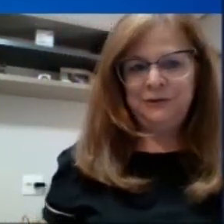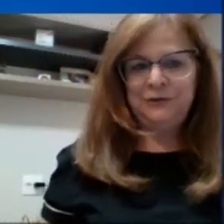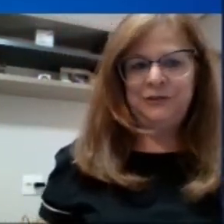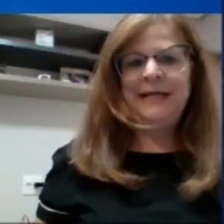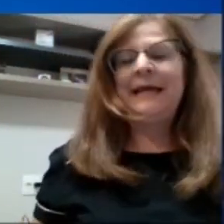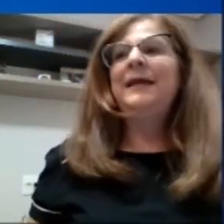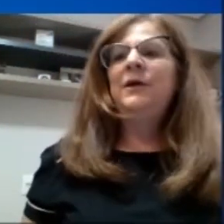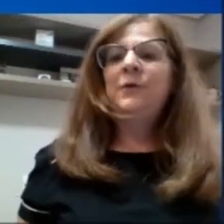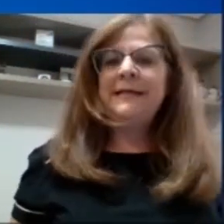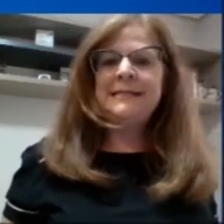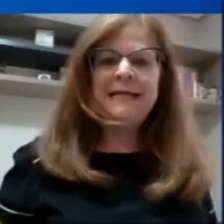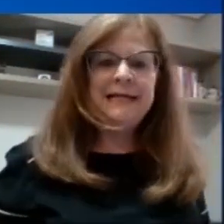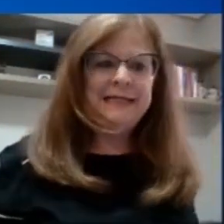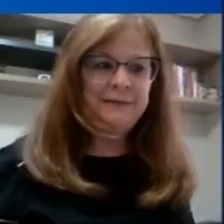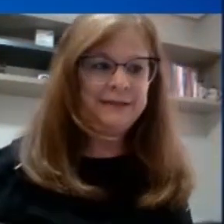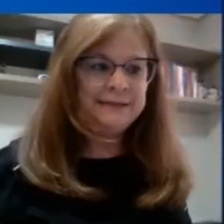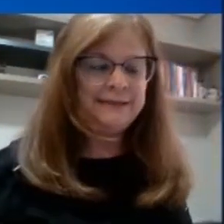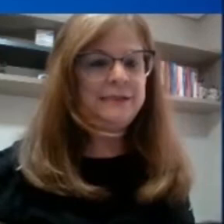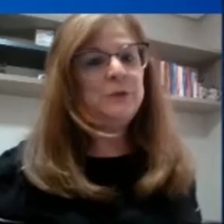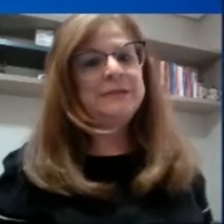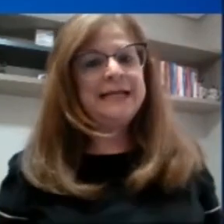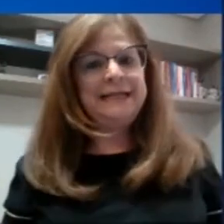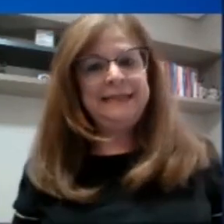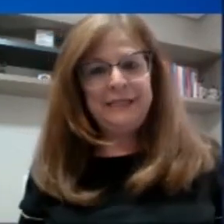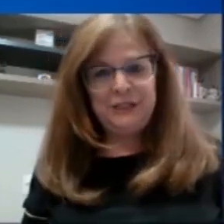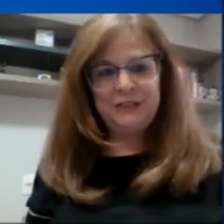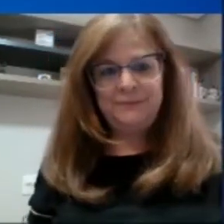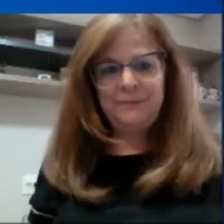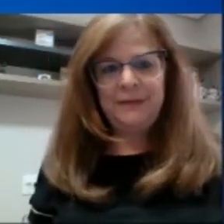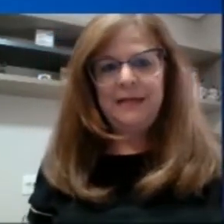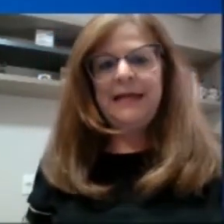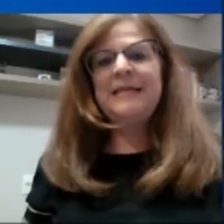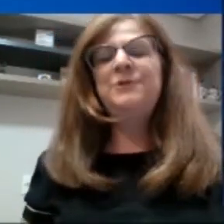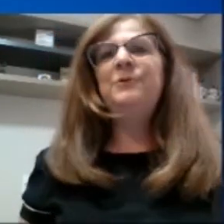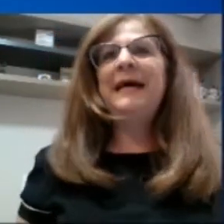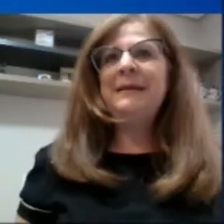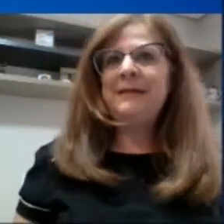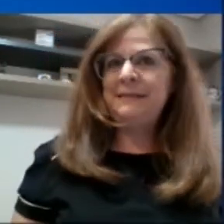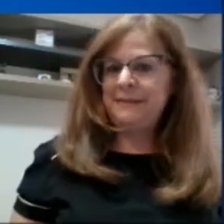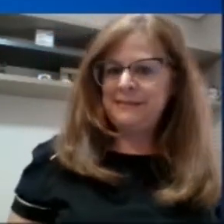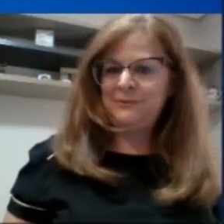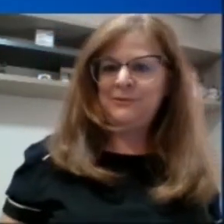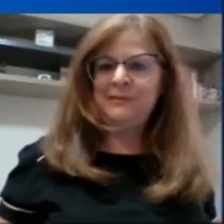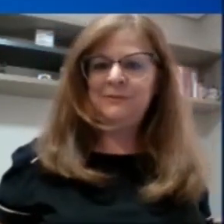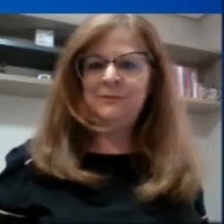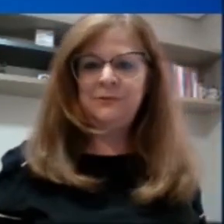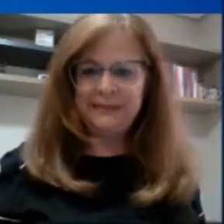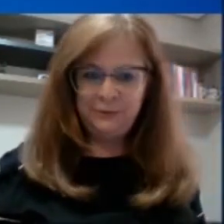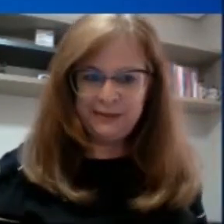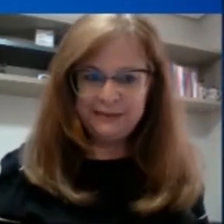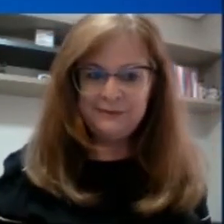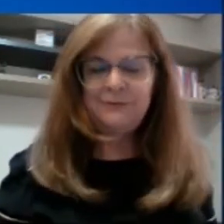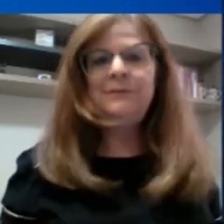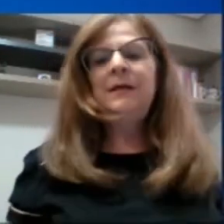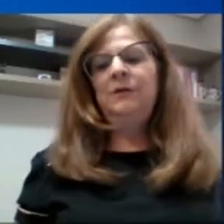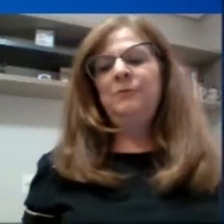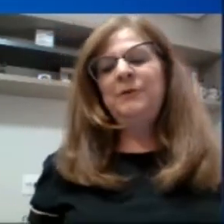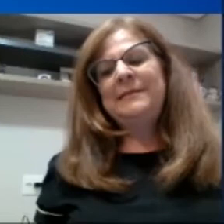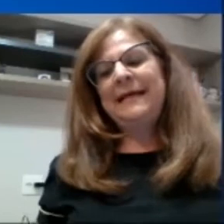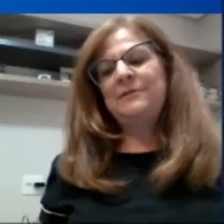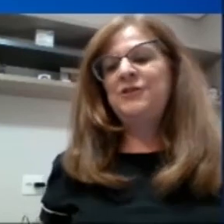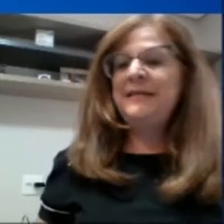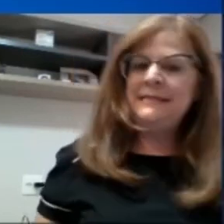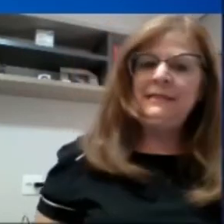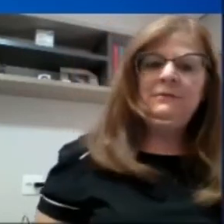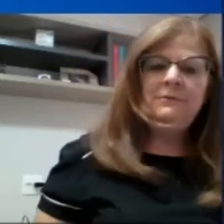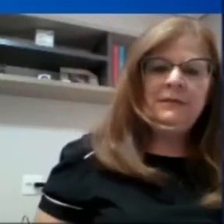aula de hoje é conhecer a Libras e suas características, estimular a participação dos educandos no